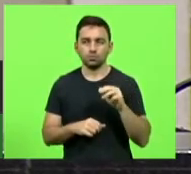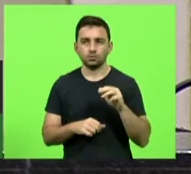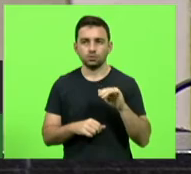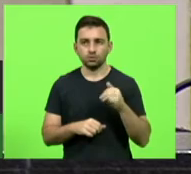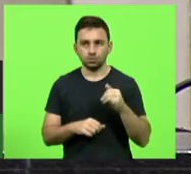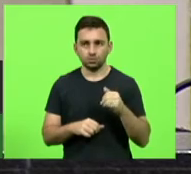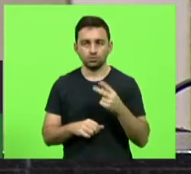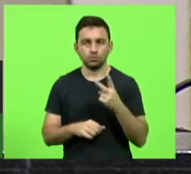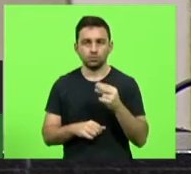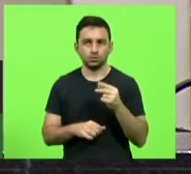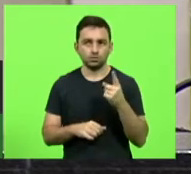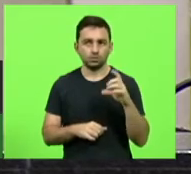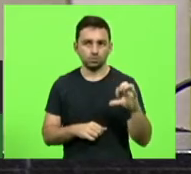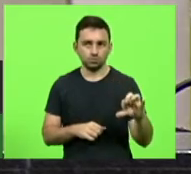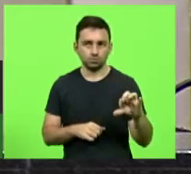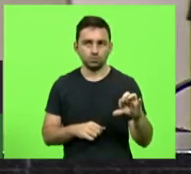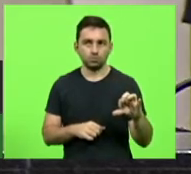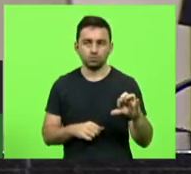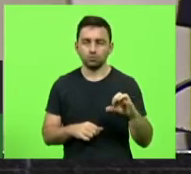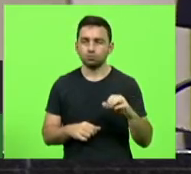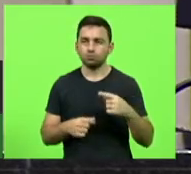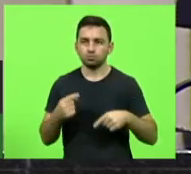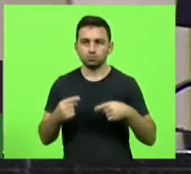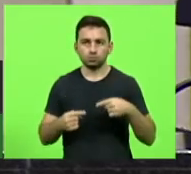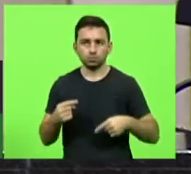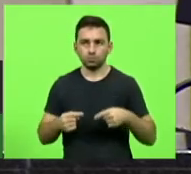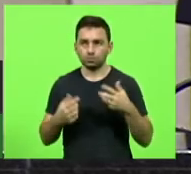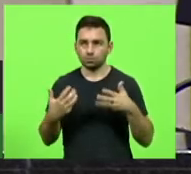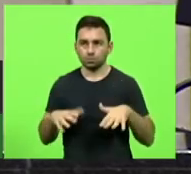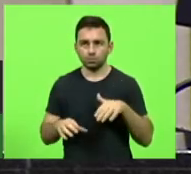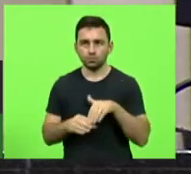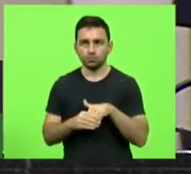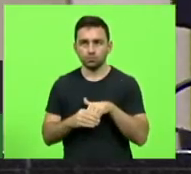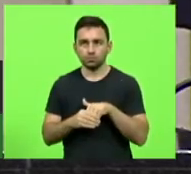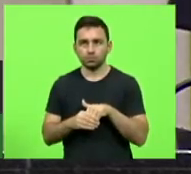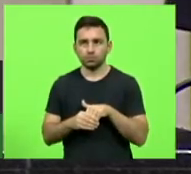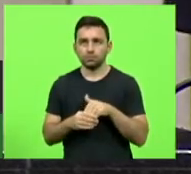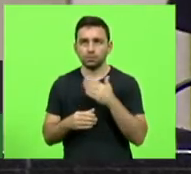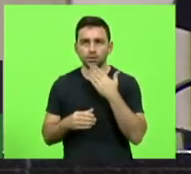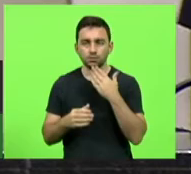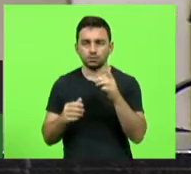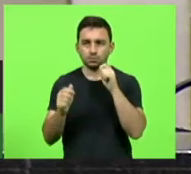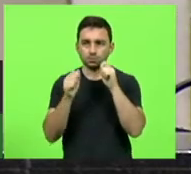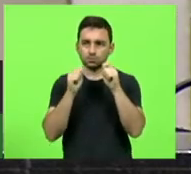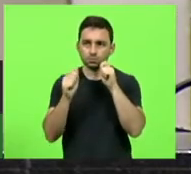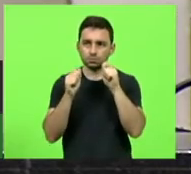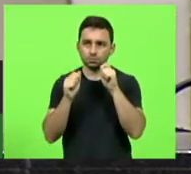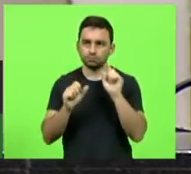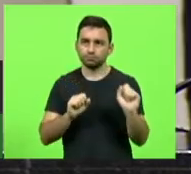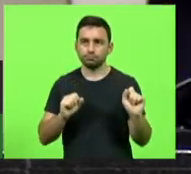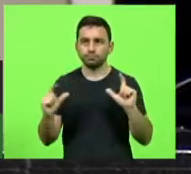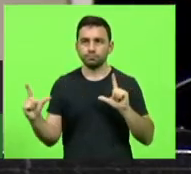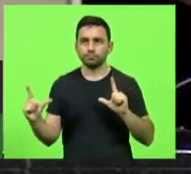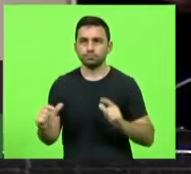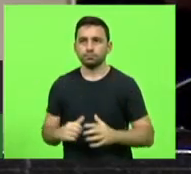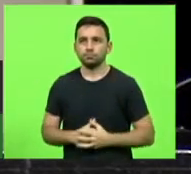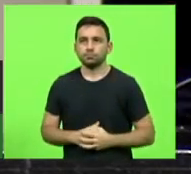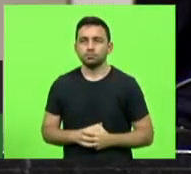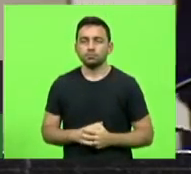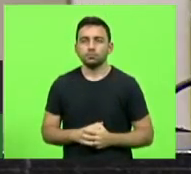discussão. Não havendo quem queira discutir, em votação, peço à assessoria que abra o painel.